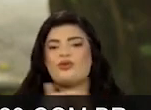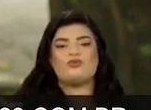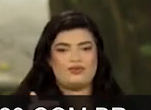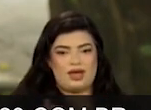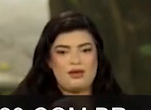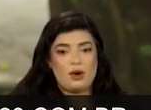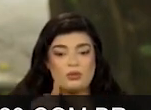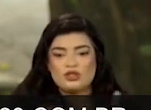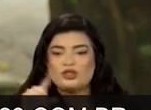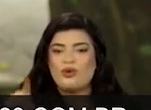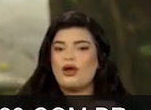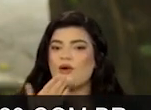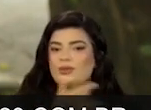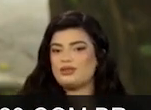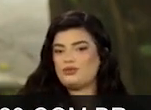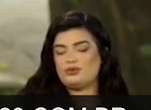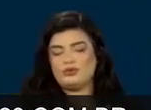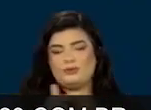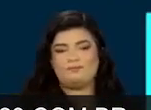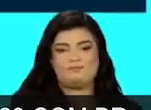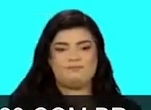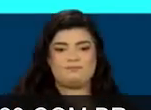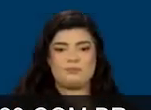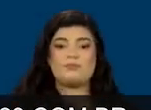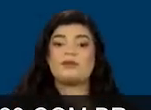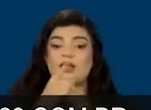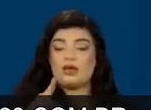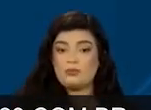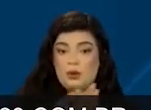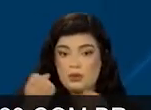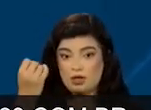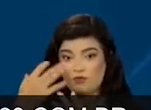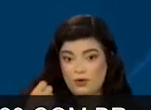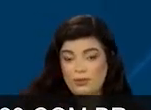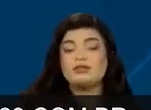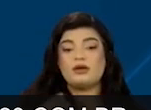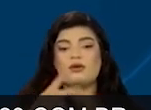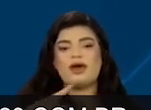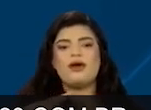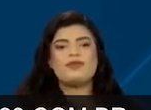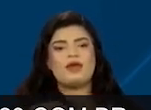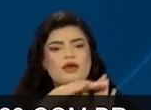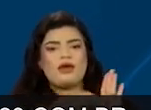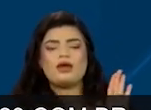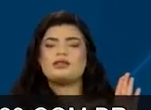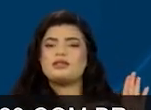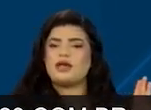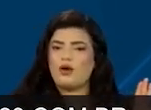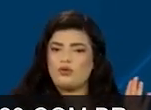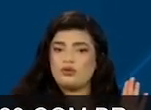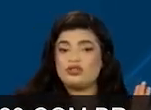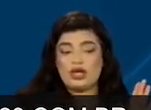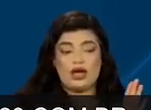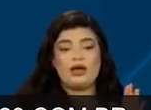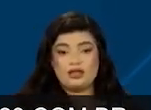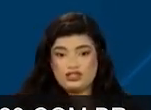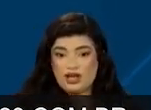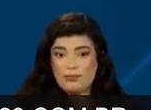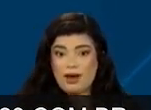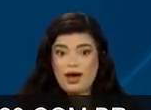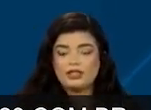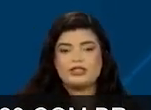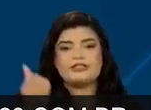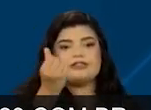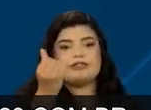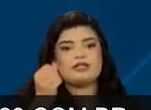a escolher alimentos saudáveis. Segundo os dados da Organização Pan-Americana de Saúde, a diabetes é a sexta